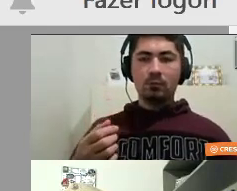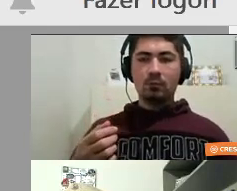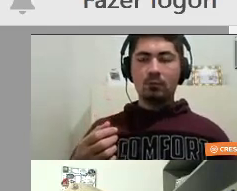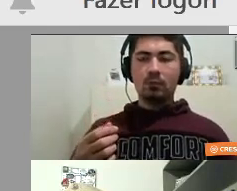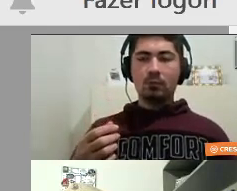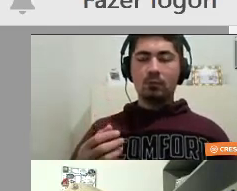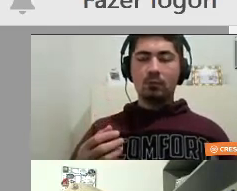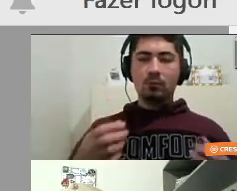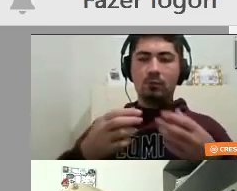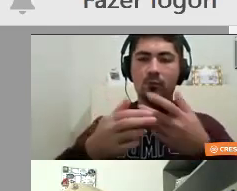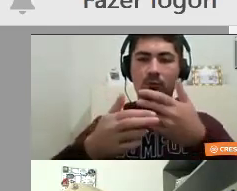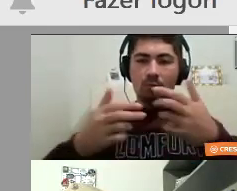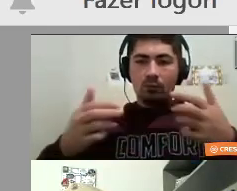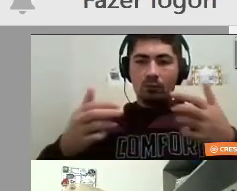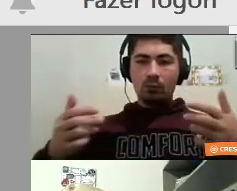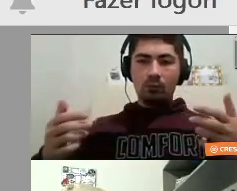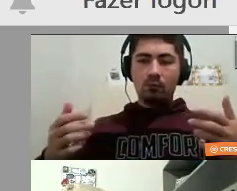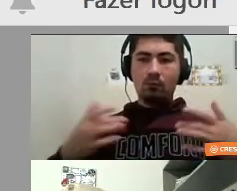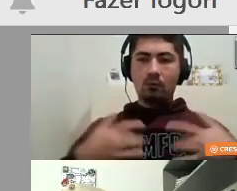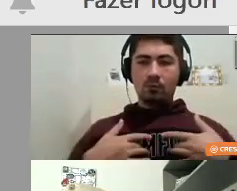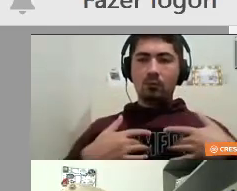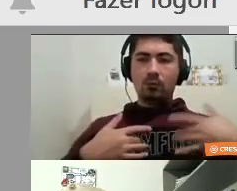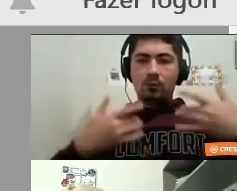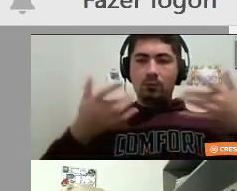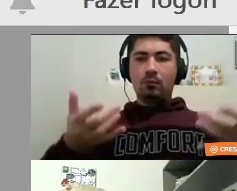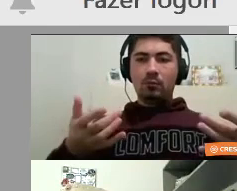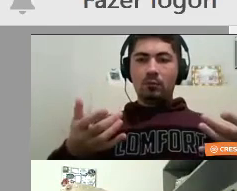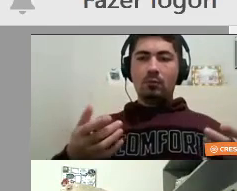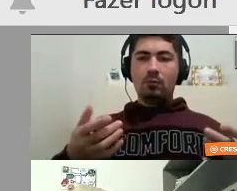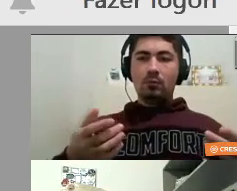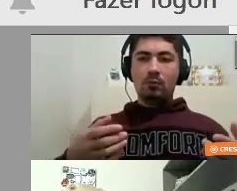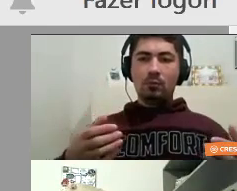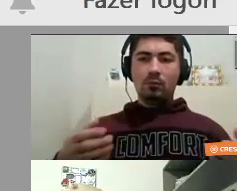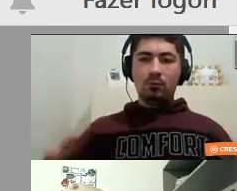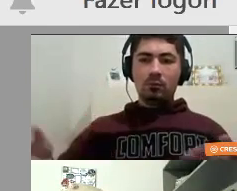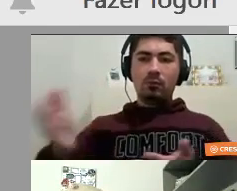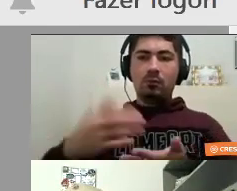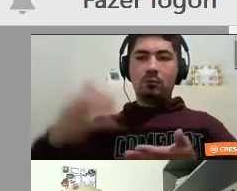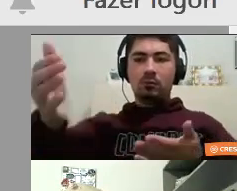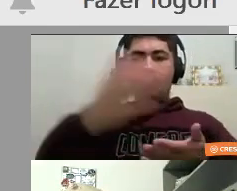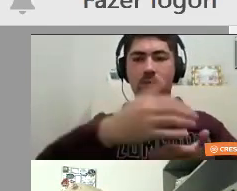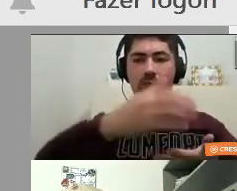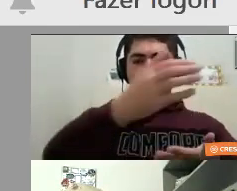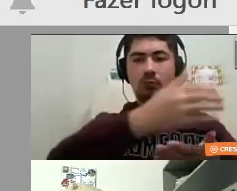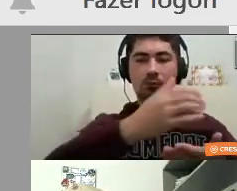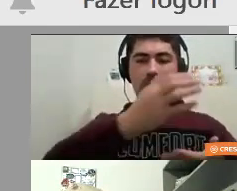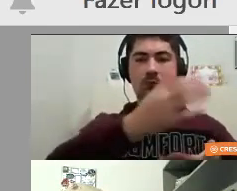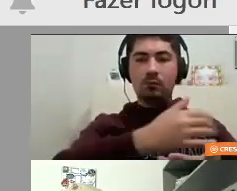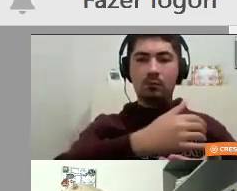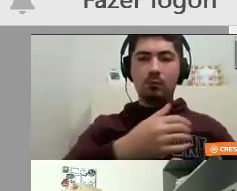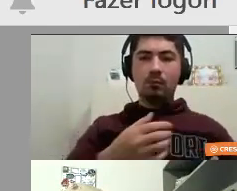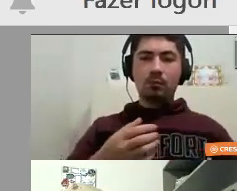dos recursos que nós, rotarianos, angariamos para esse projeto, e nós estamos